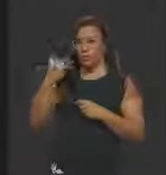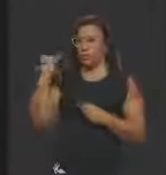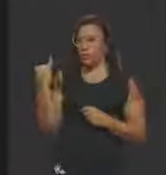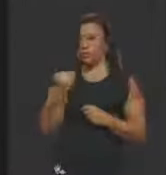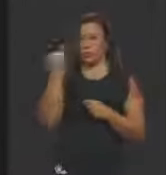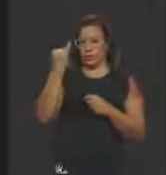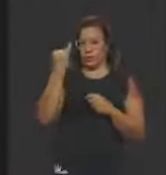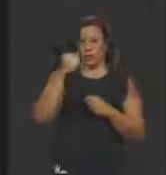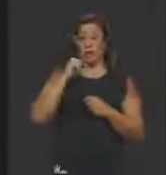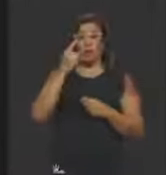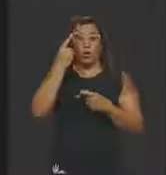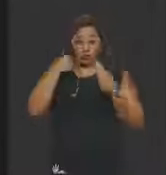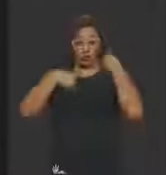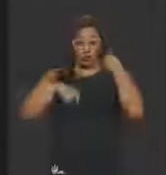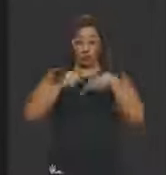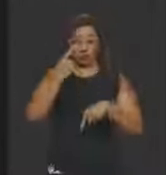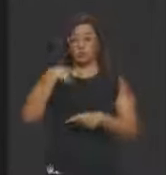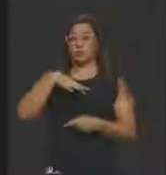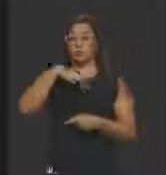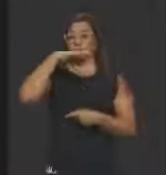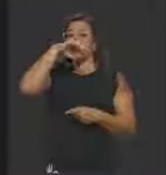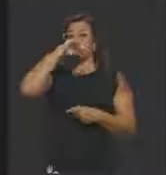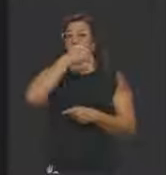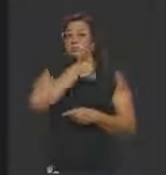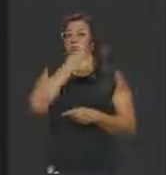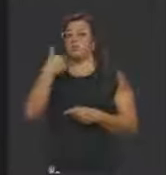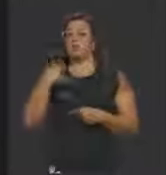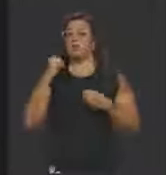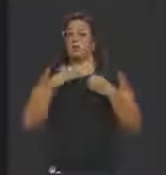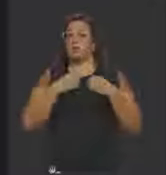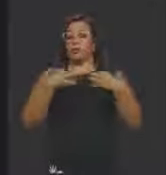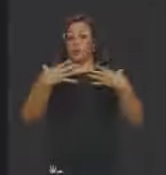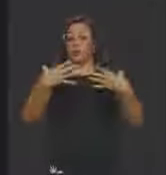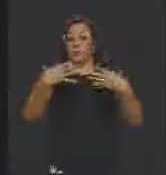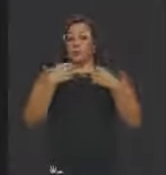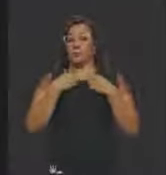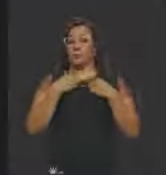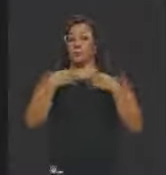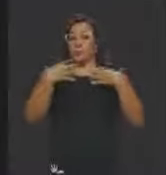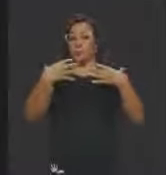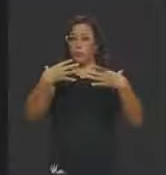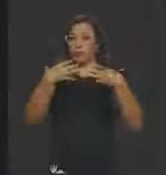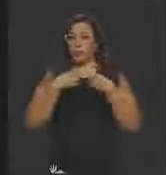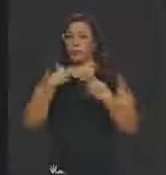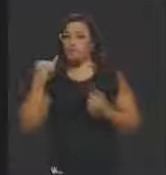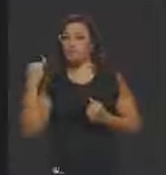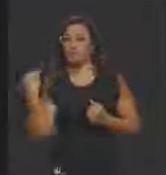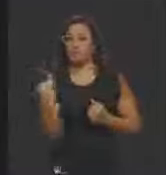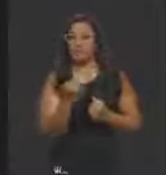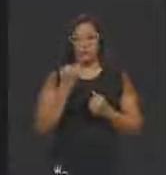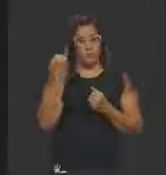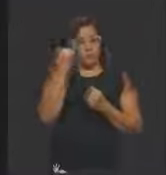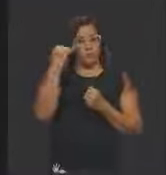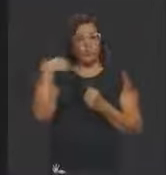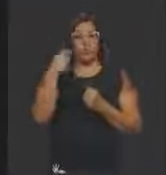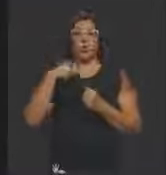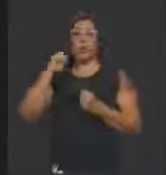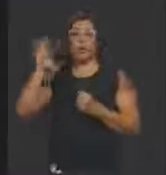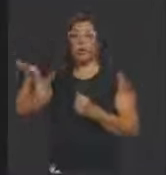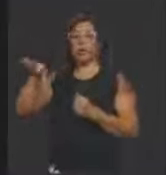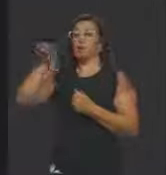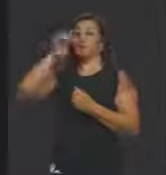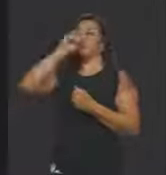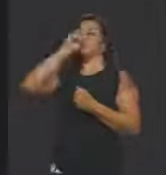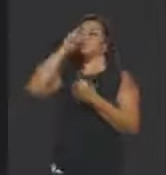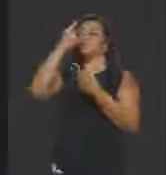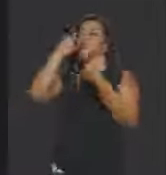esse sistema respiratório, ele é fundamental aí que ele colabora nesses entrada e saída desses gases